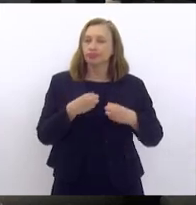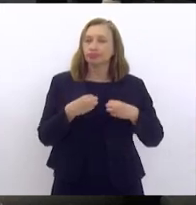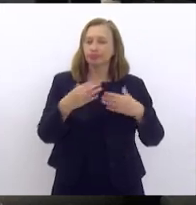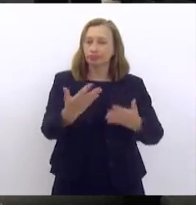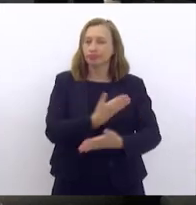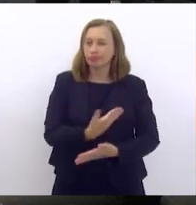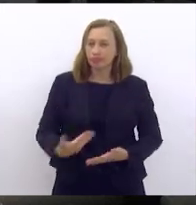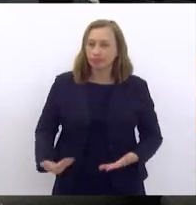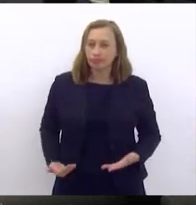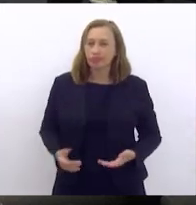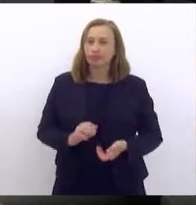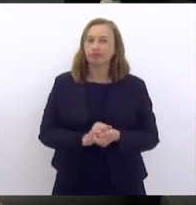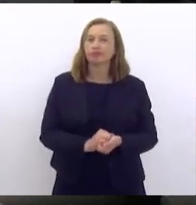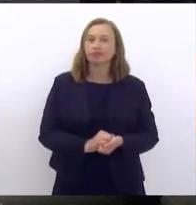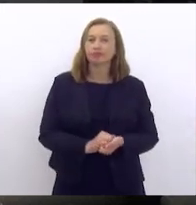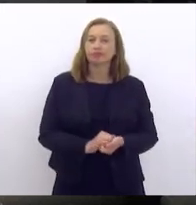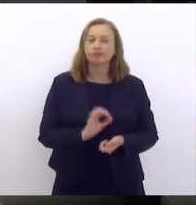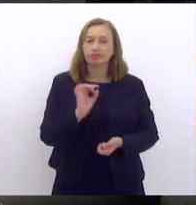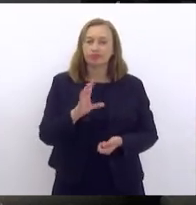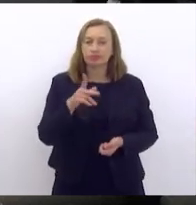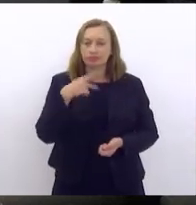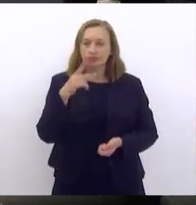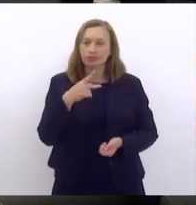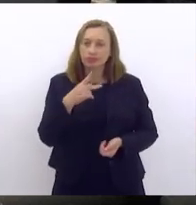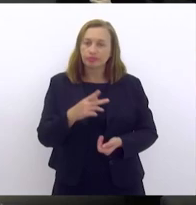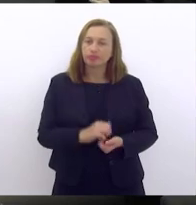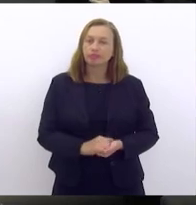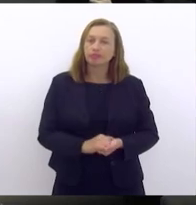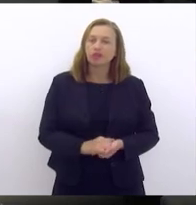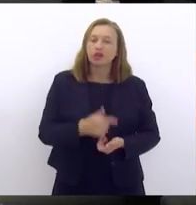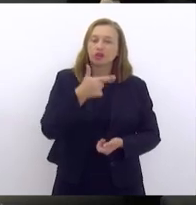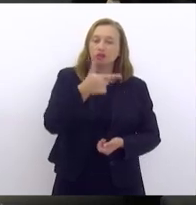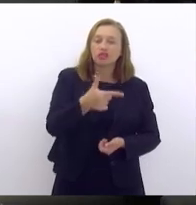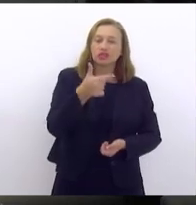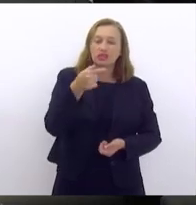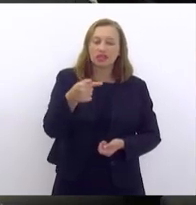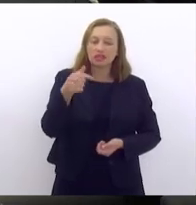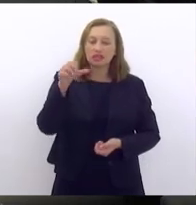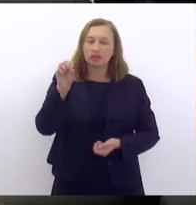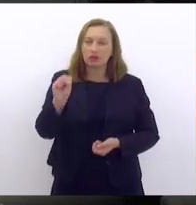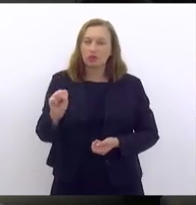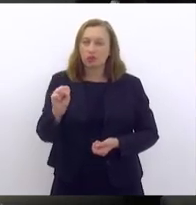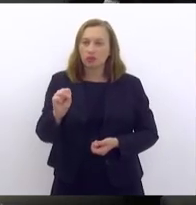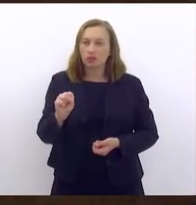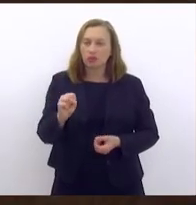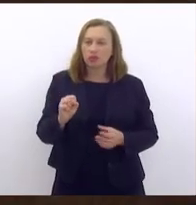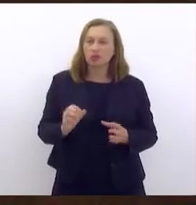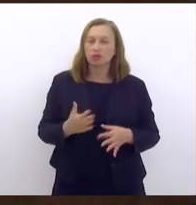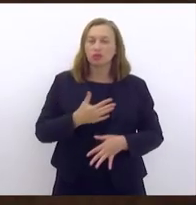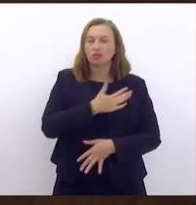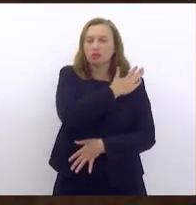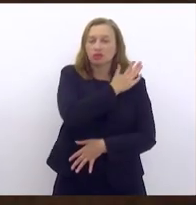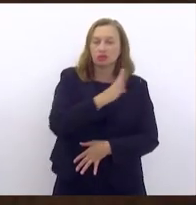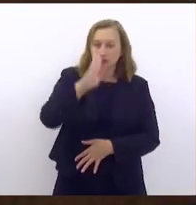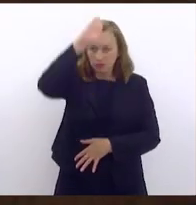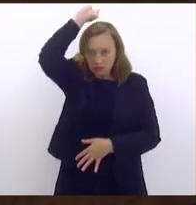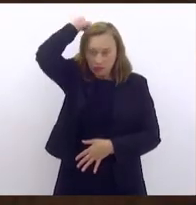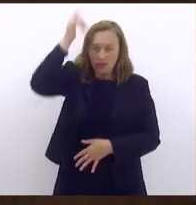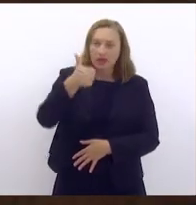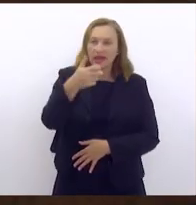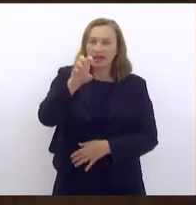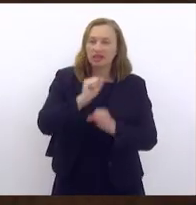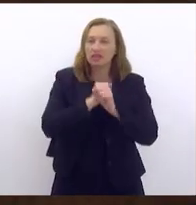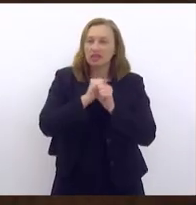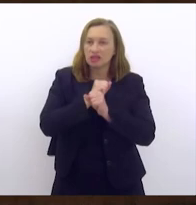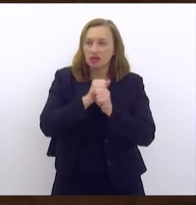pública, apenas destacar que se trata de 278 militares do Corpo de Bombeiro que há 15